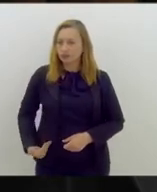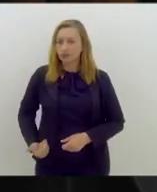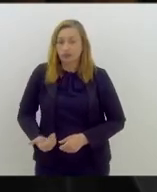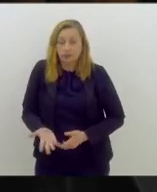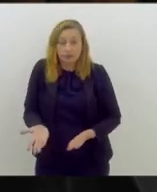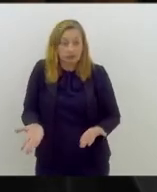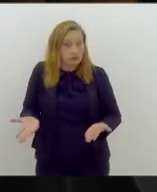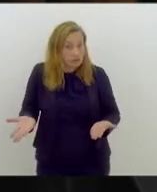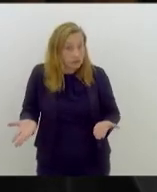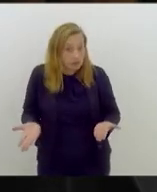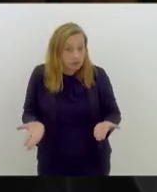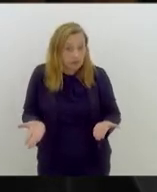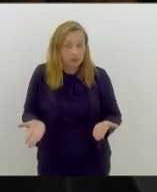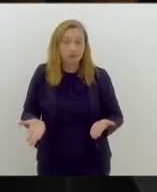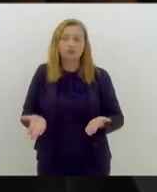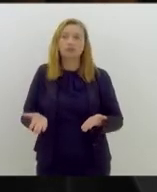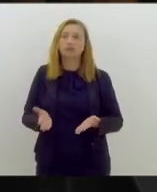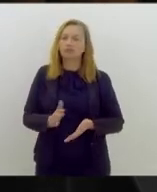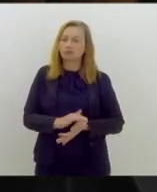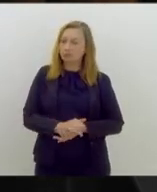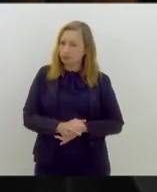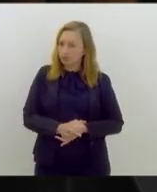absolutamente despropositar